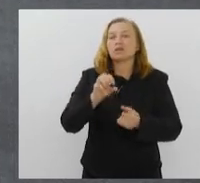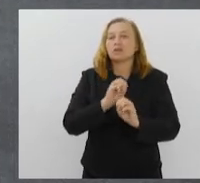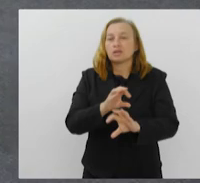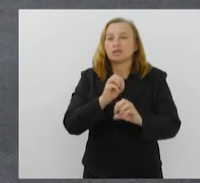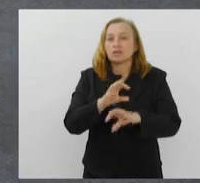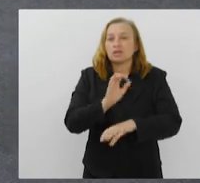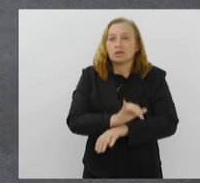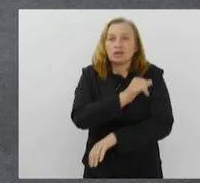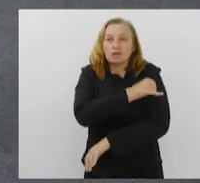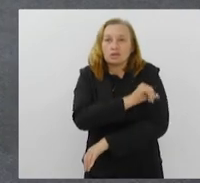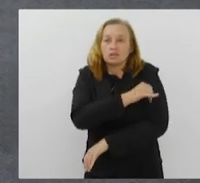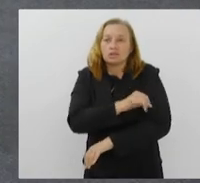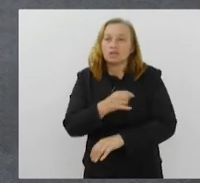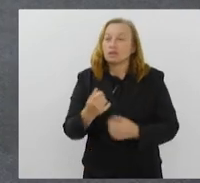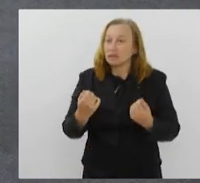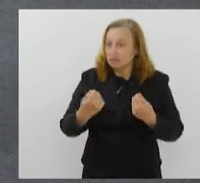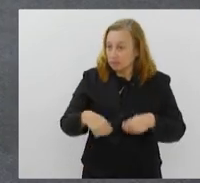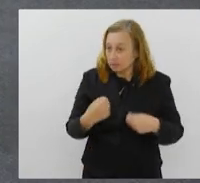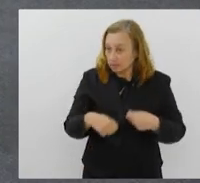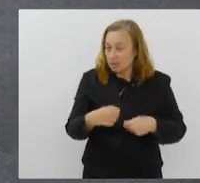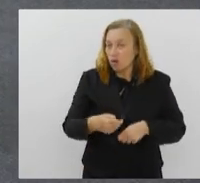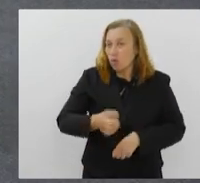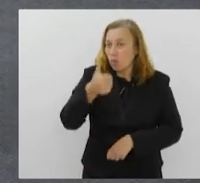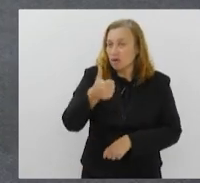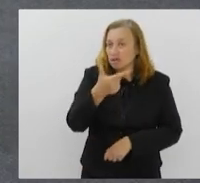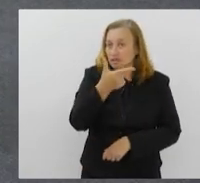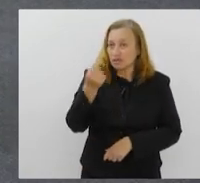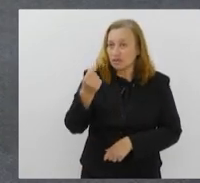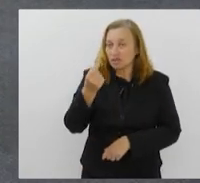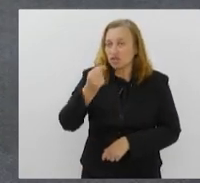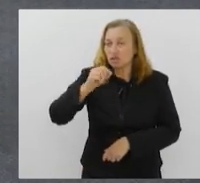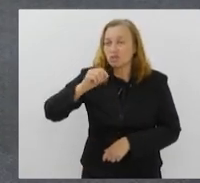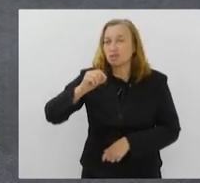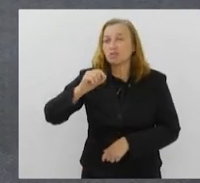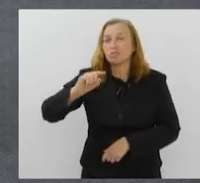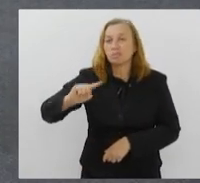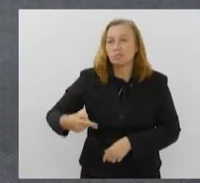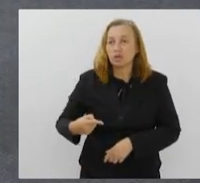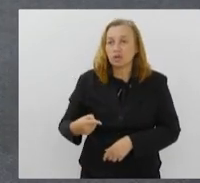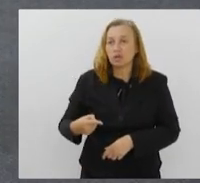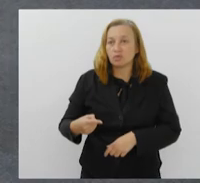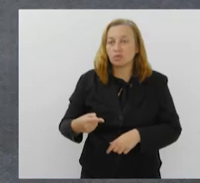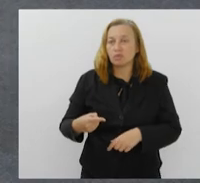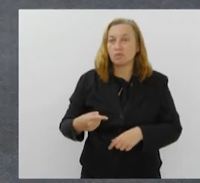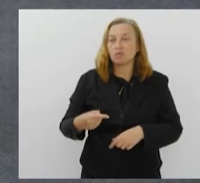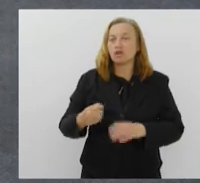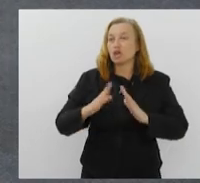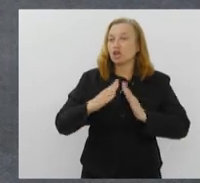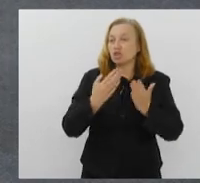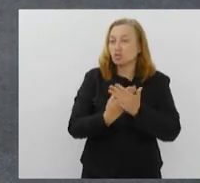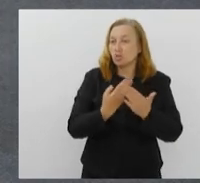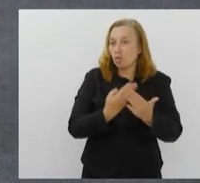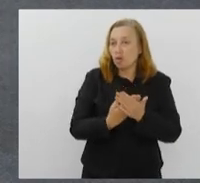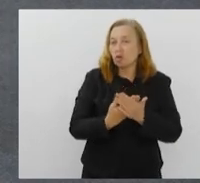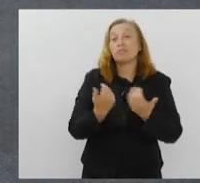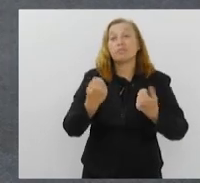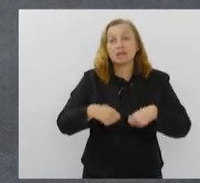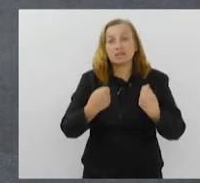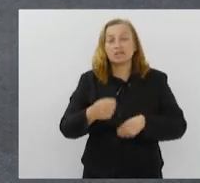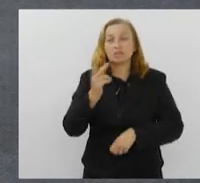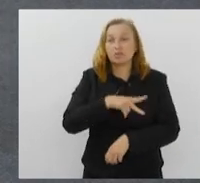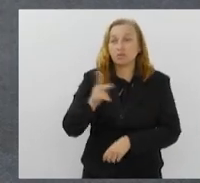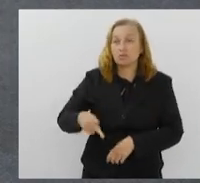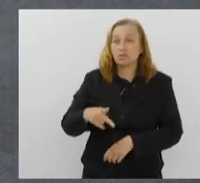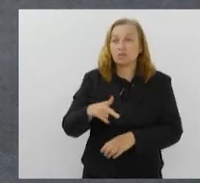Estado do Rio de Janeiro tem uma carência de quase 20 mil turmas faltando algum professor em sala de aula. A gente denunciou ao Ministério